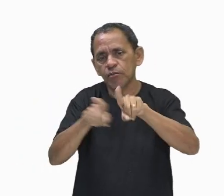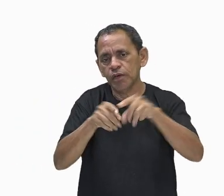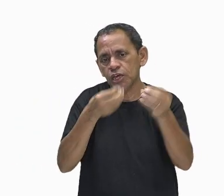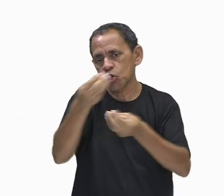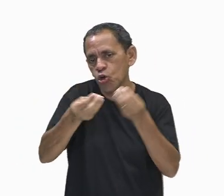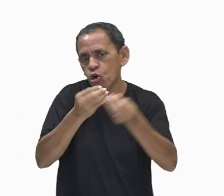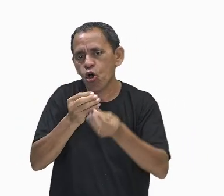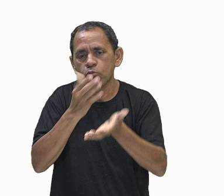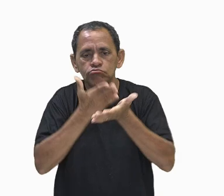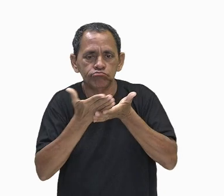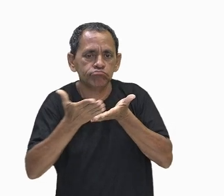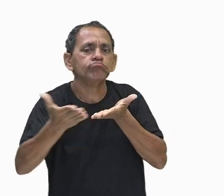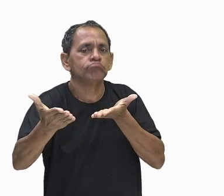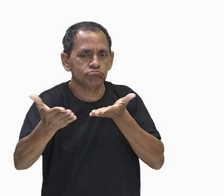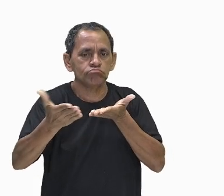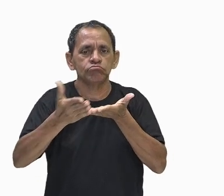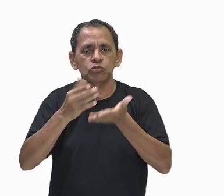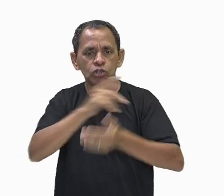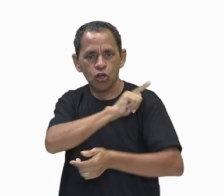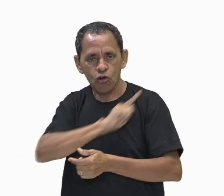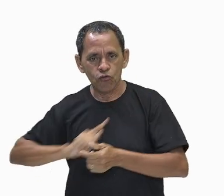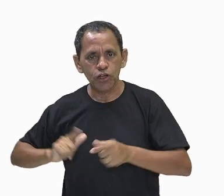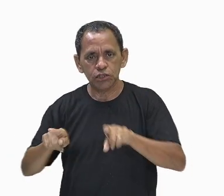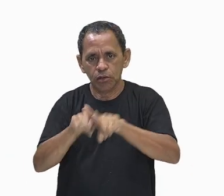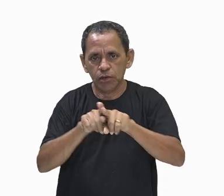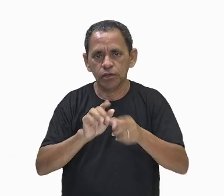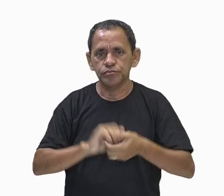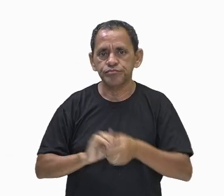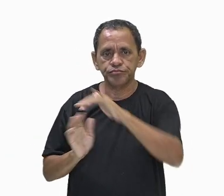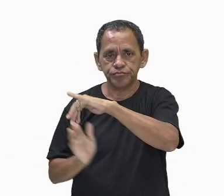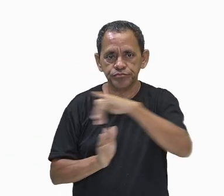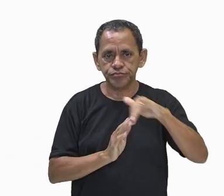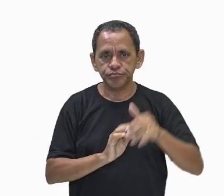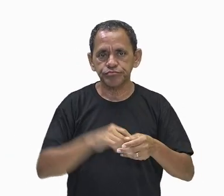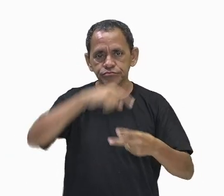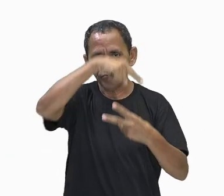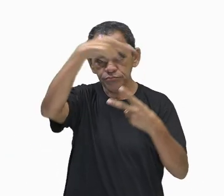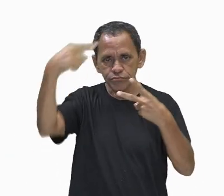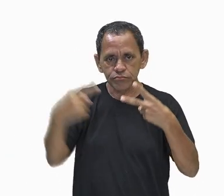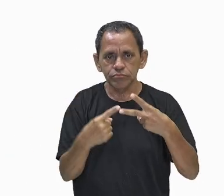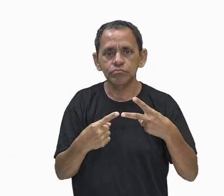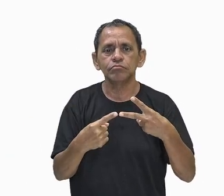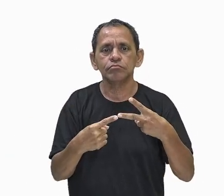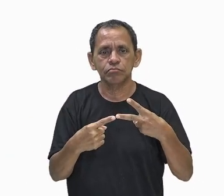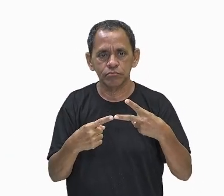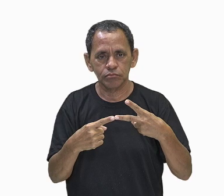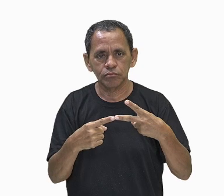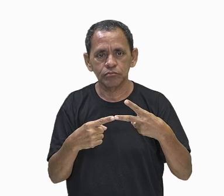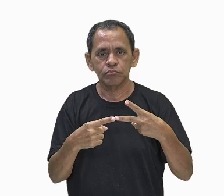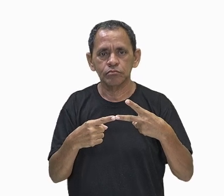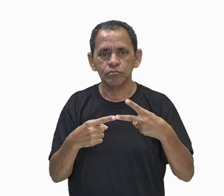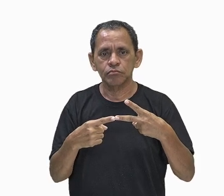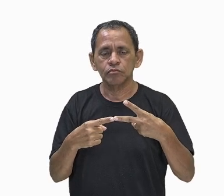dar prosseguimento ao governo. O próximo que nós temos aí é o Senusret III,